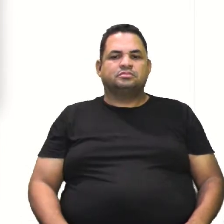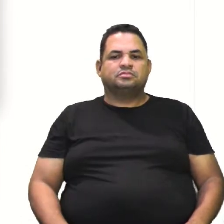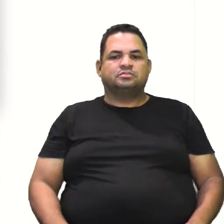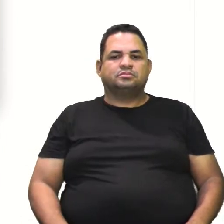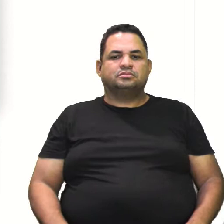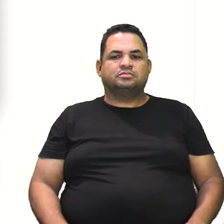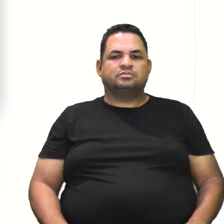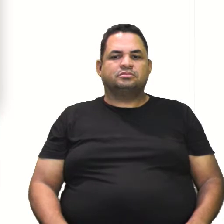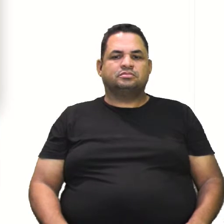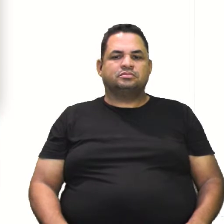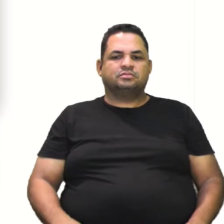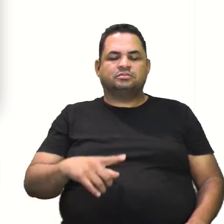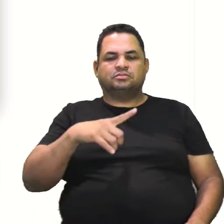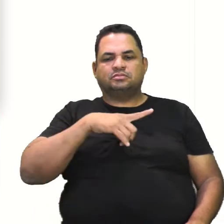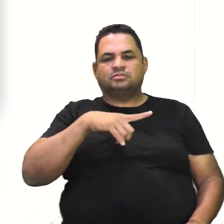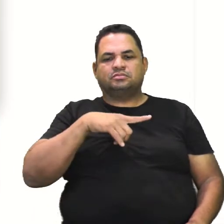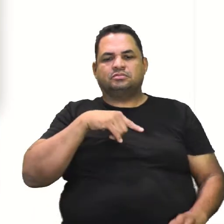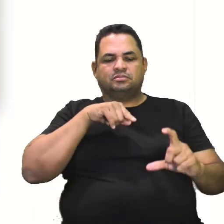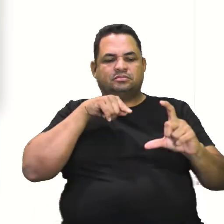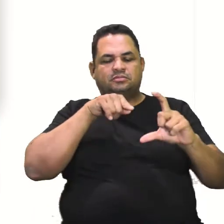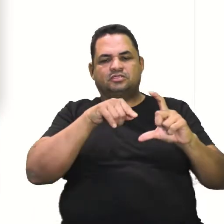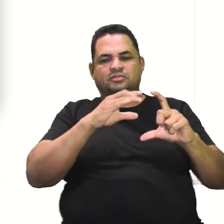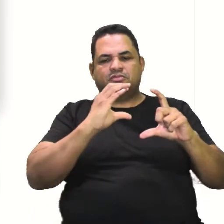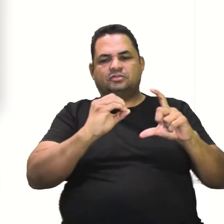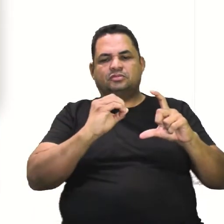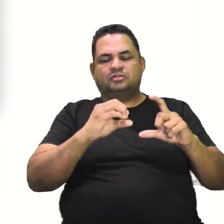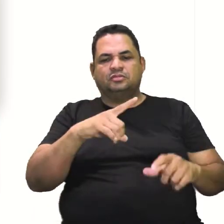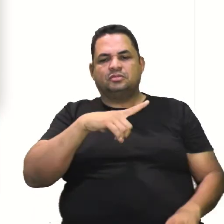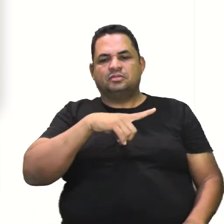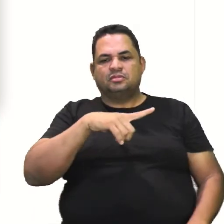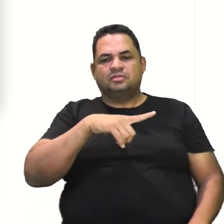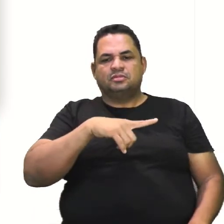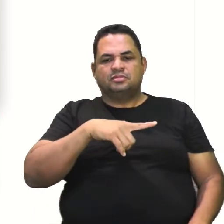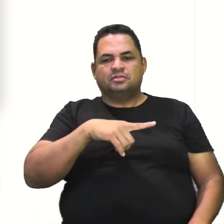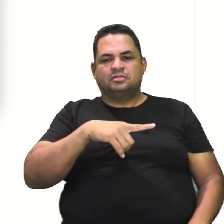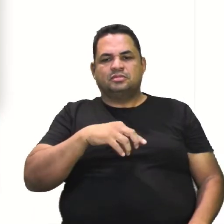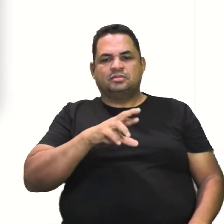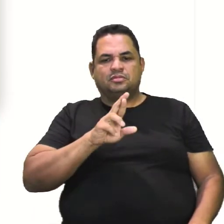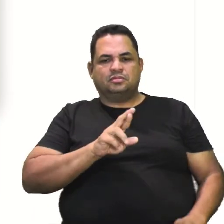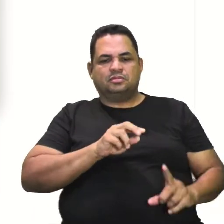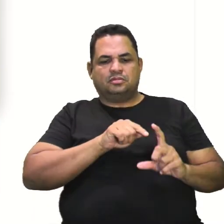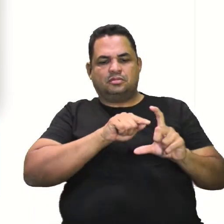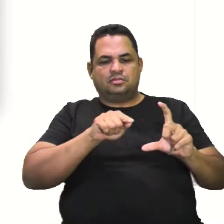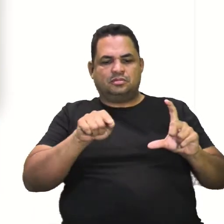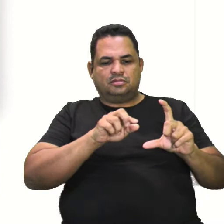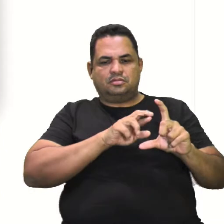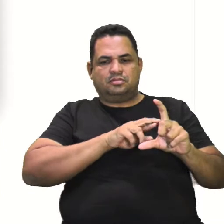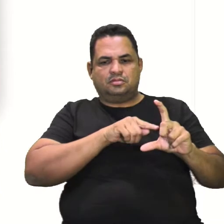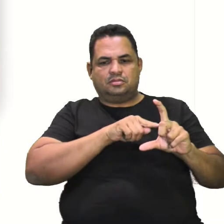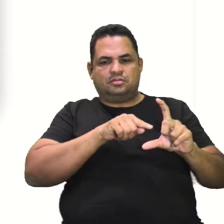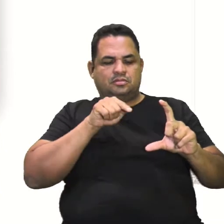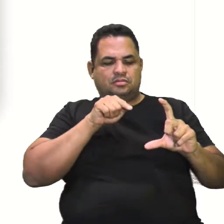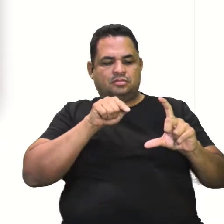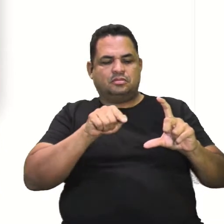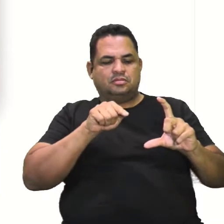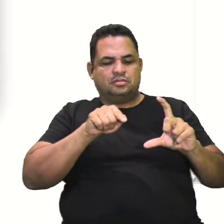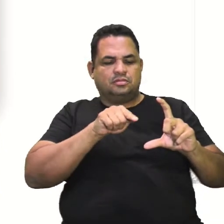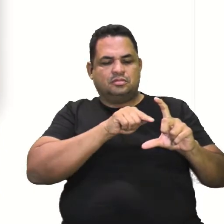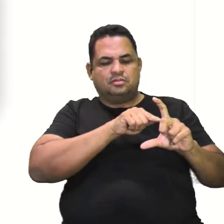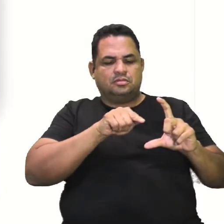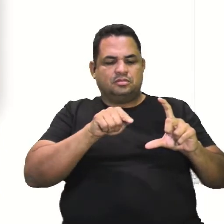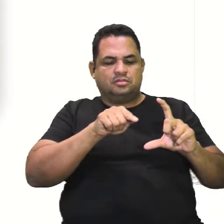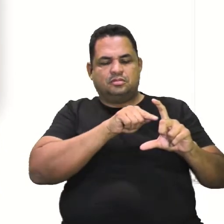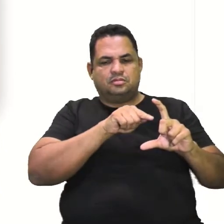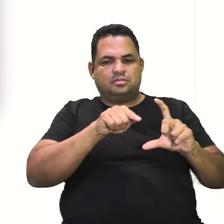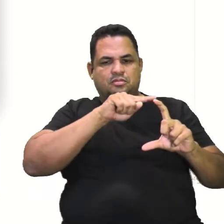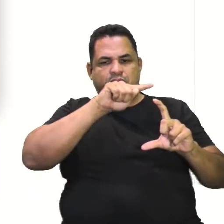a circunferência, temos o centro O e temos o raio, né? O raio, lembra que ele vai do centro